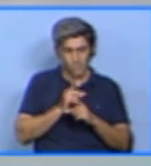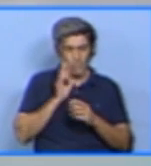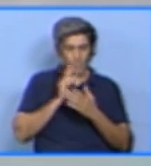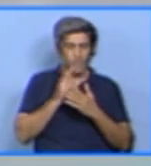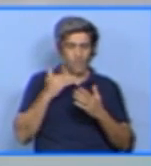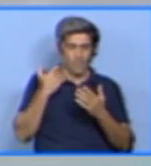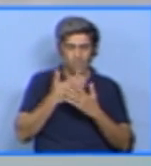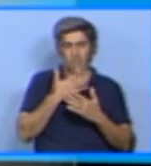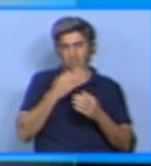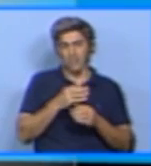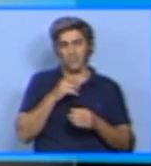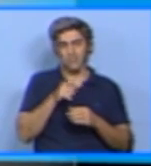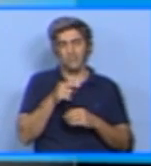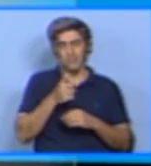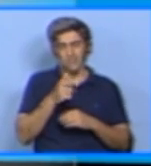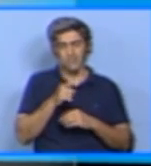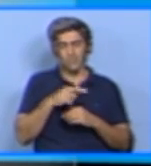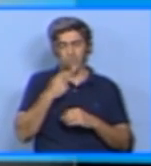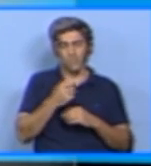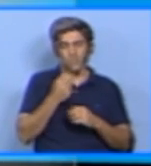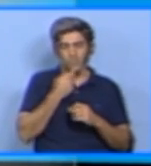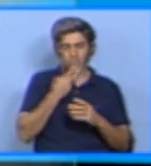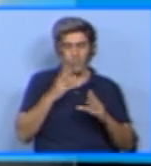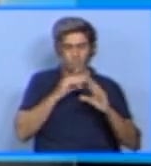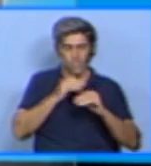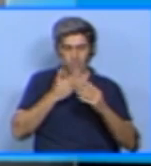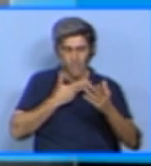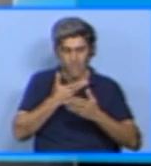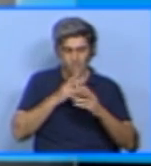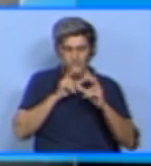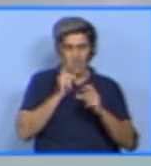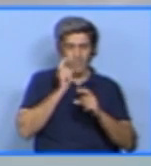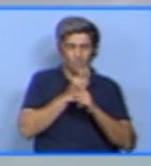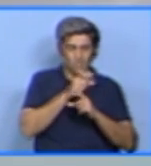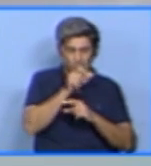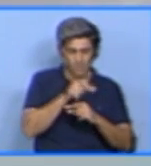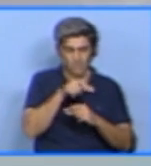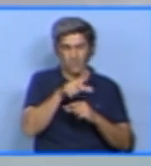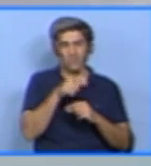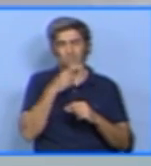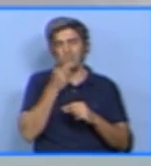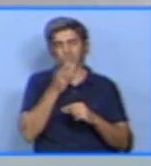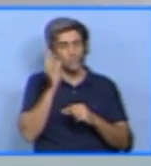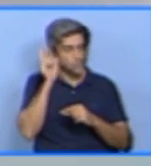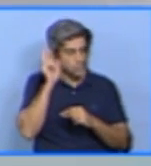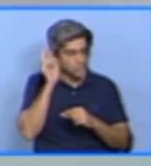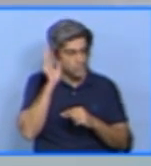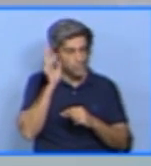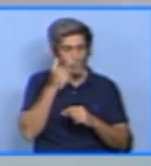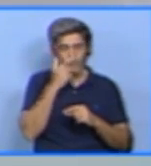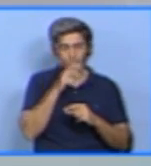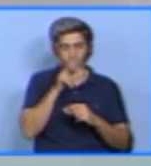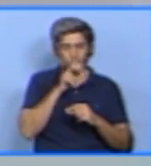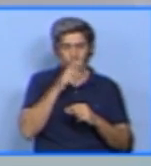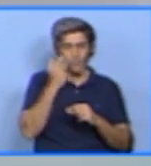últimos anos, e acredito que, sobretudo, depois de muitos diálogos sobre o tema e de muita escuta a quem tenha